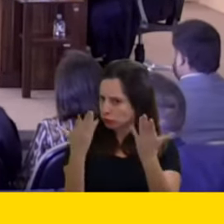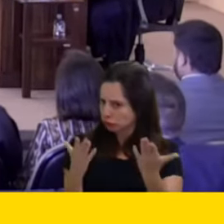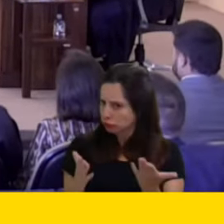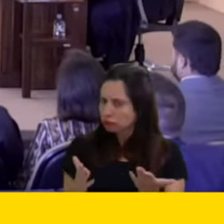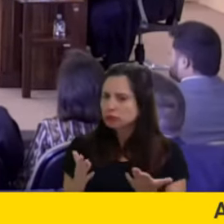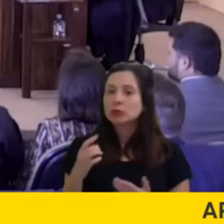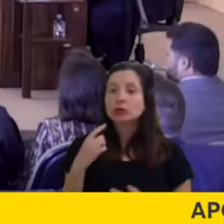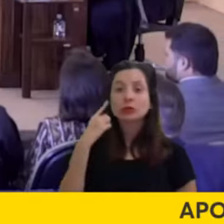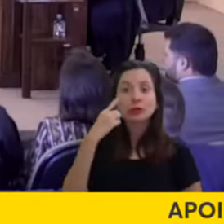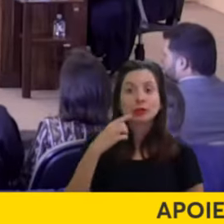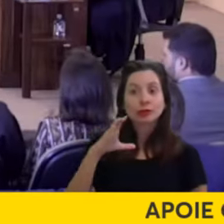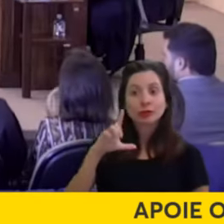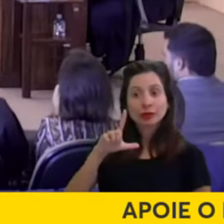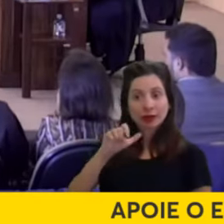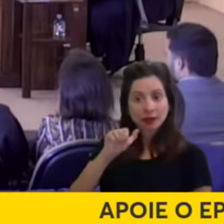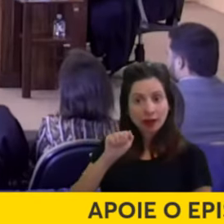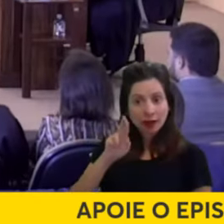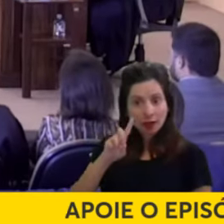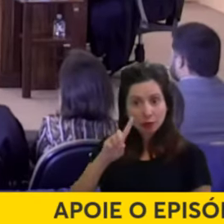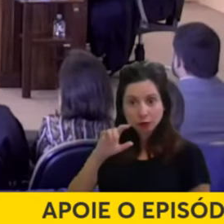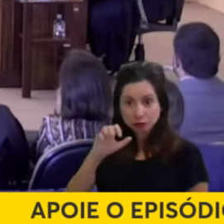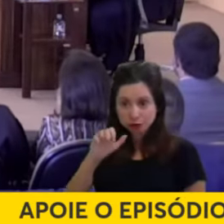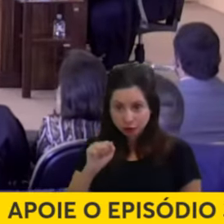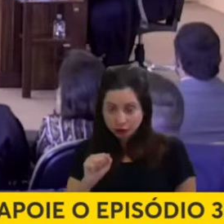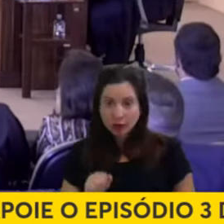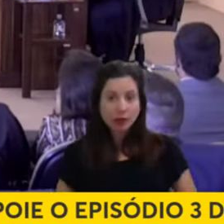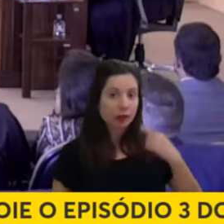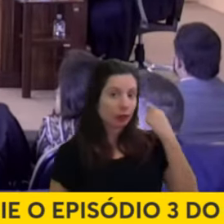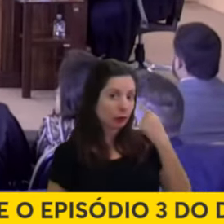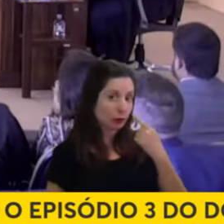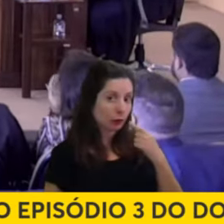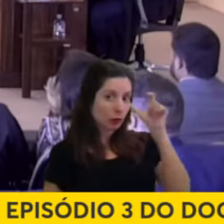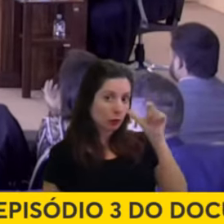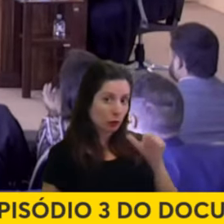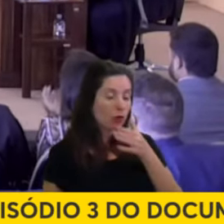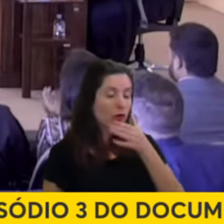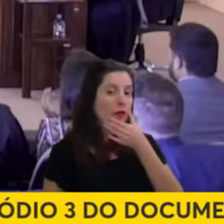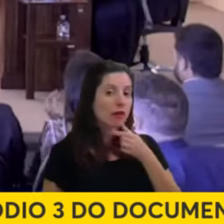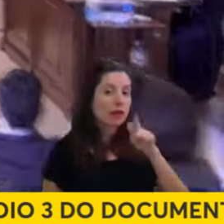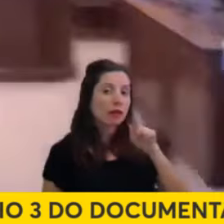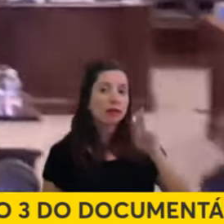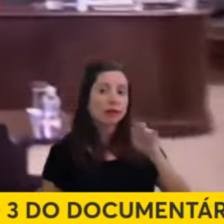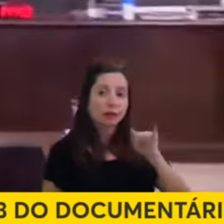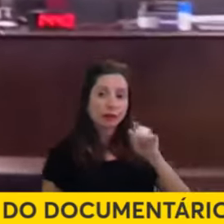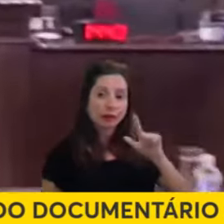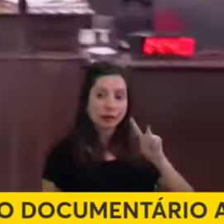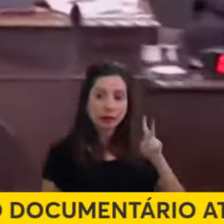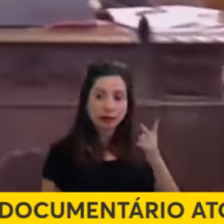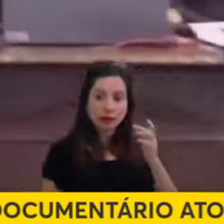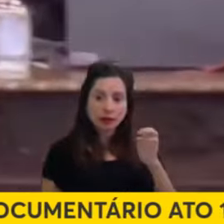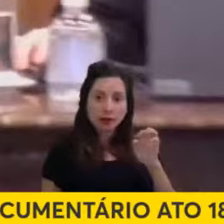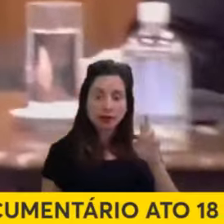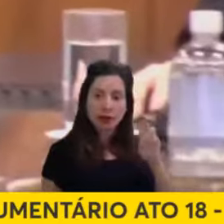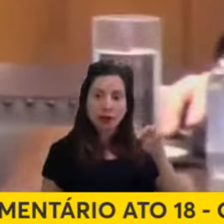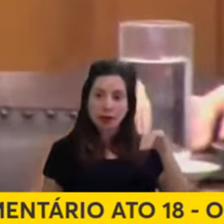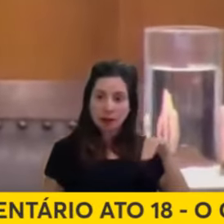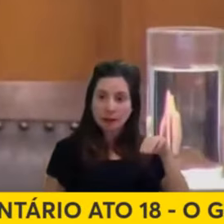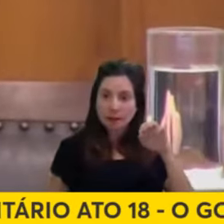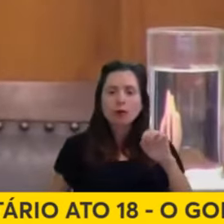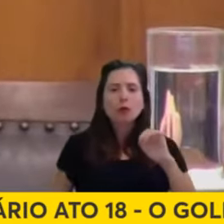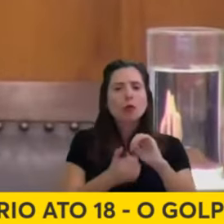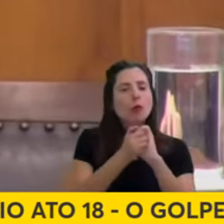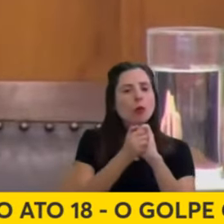Dr Júlio Dr Anderson Dr Guilherme que se ausentou temporariamente Dr José Rodrigo sad me cumprimento também os